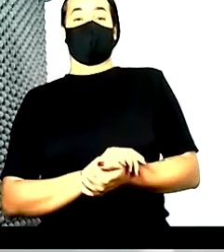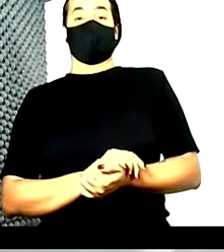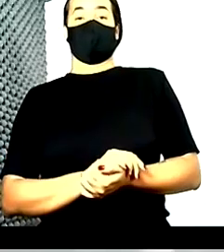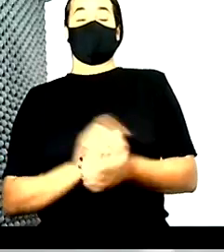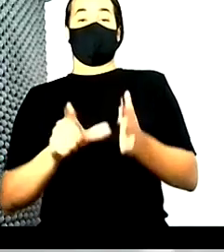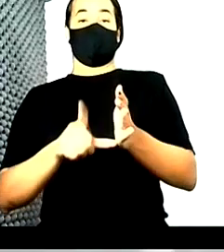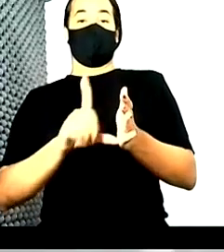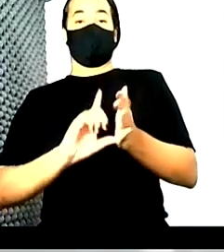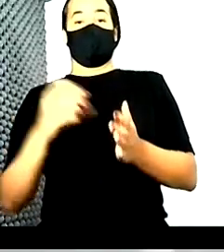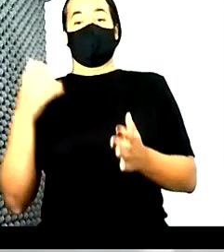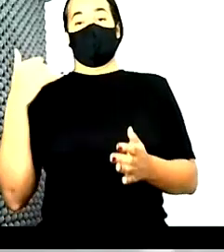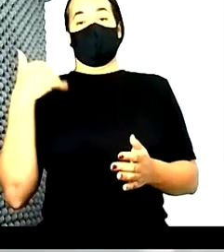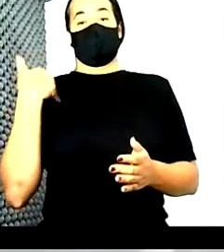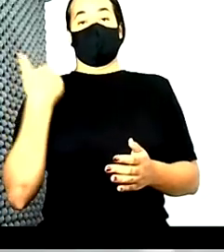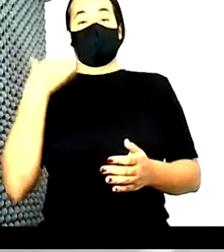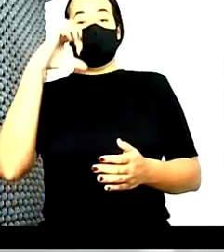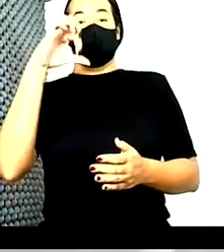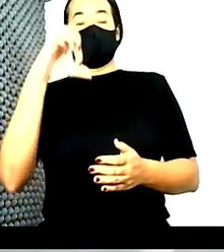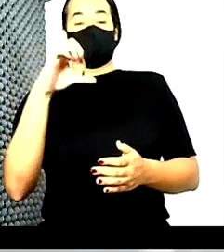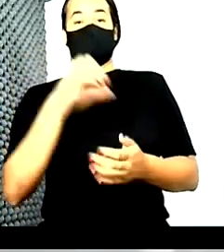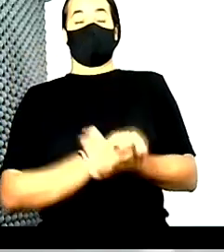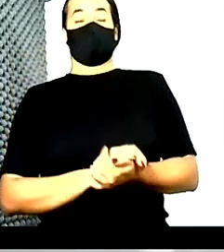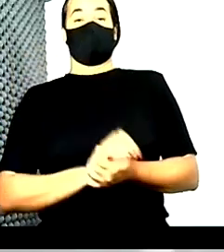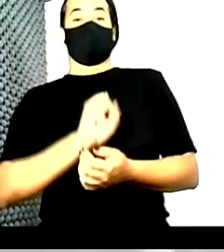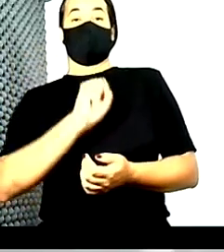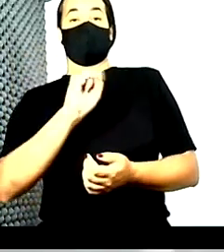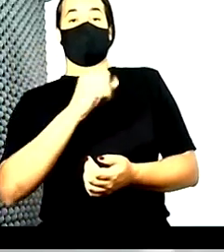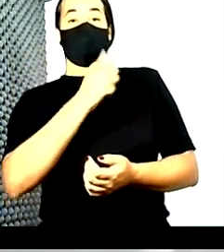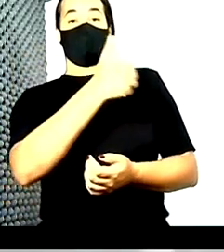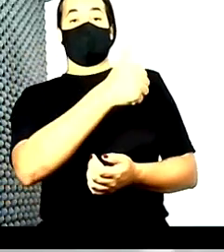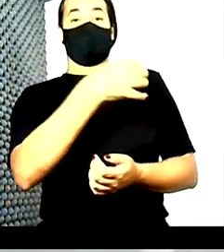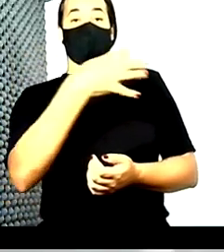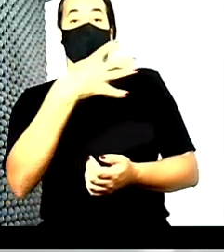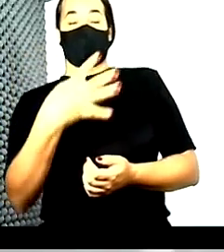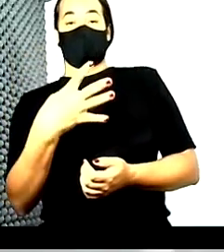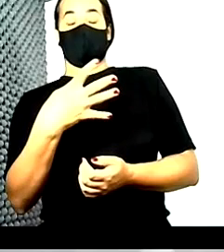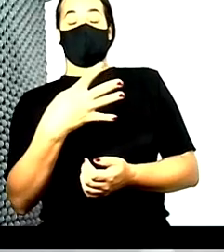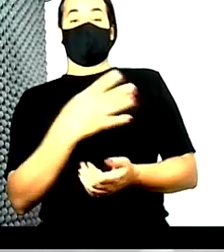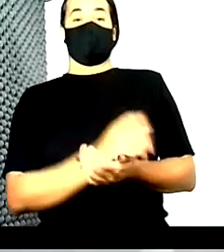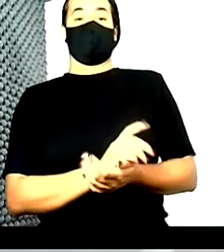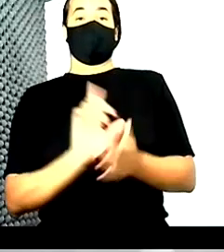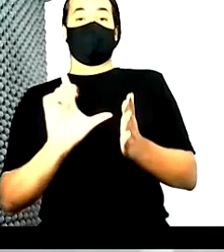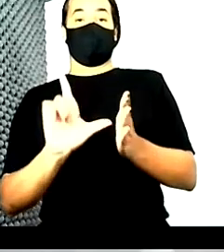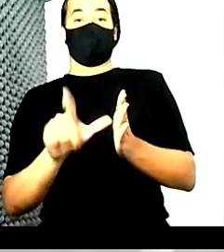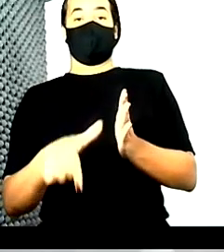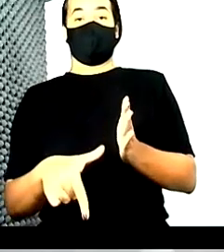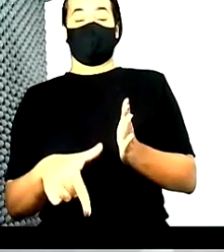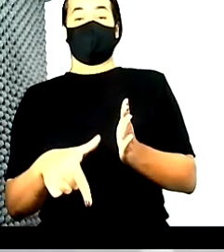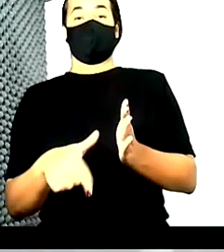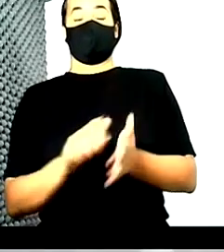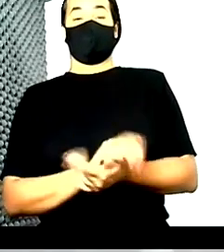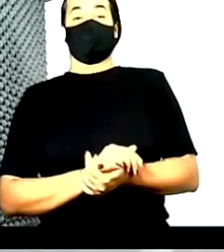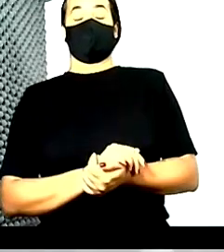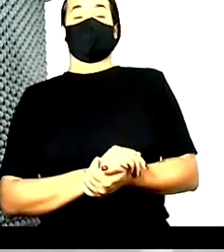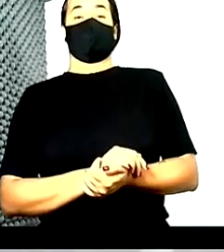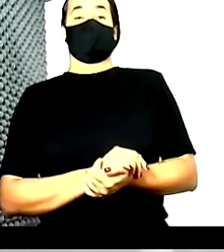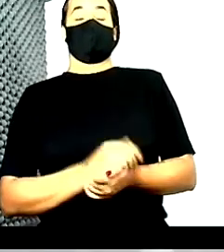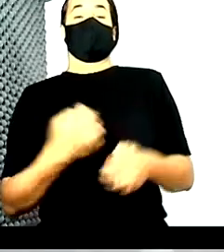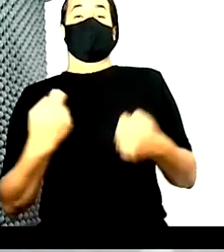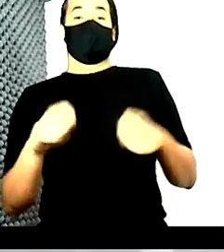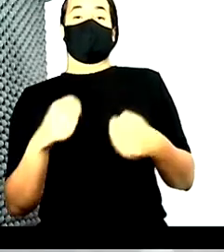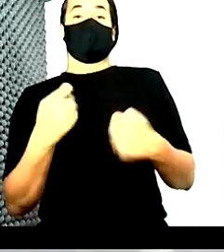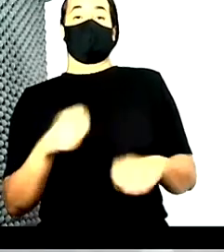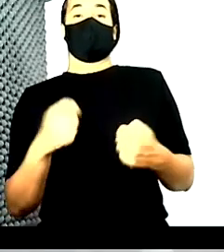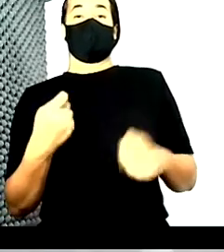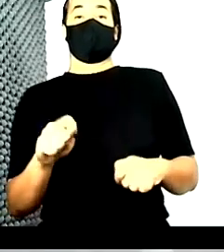a ausência da puberdade depois dos 14 anos vai indicar retardo puberal. Ambos os casos necessitam de